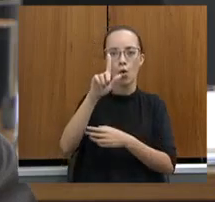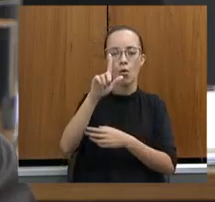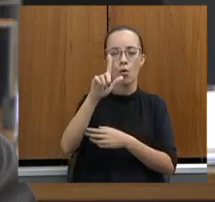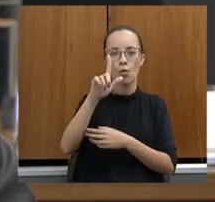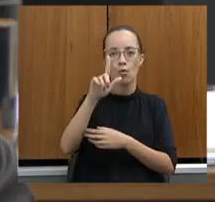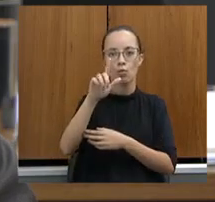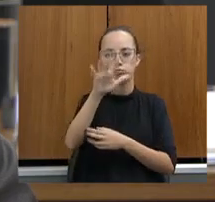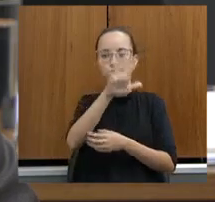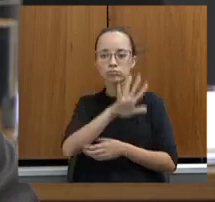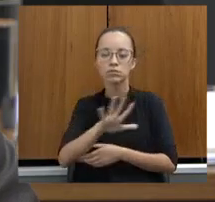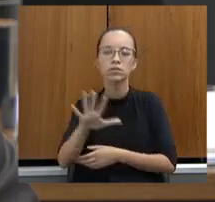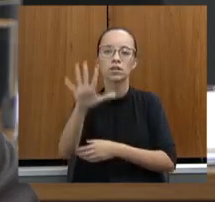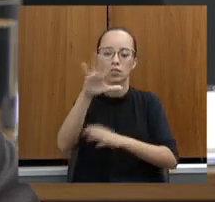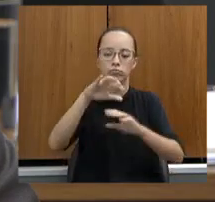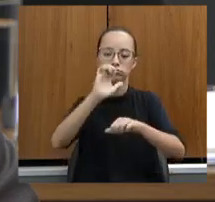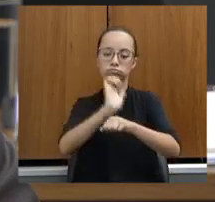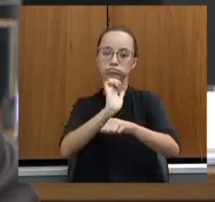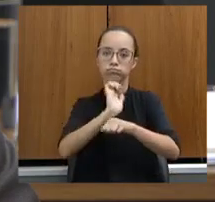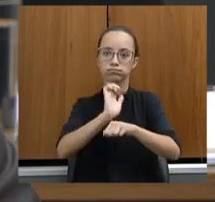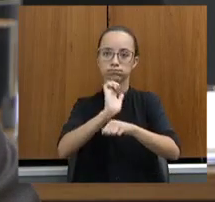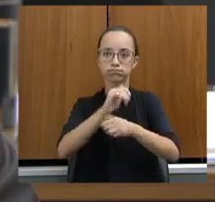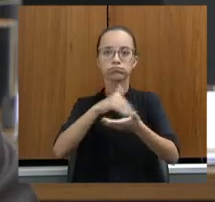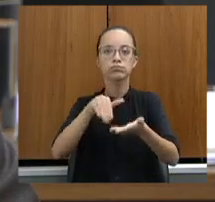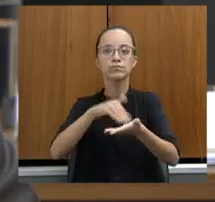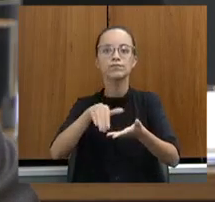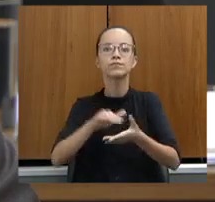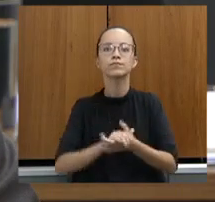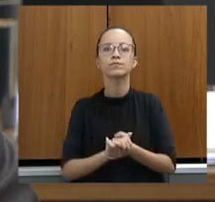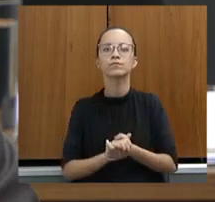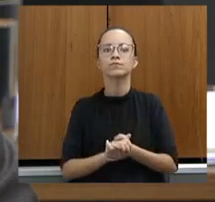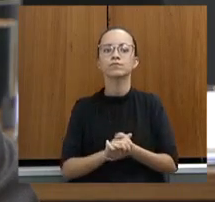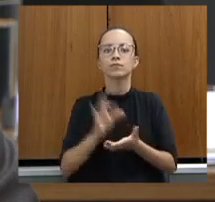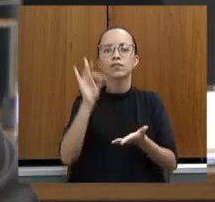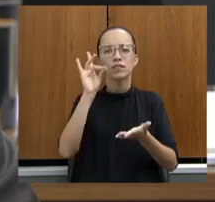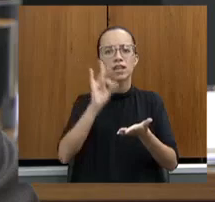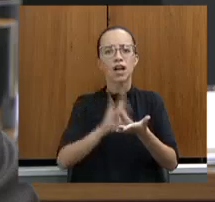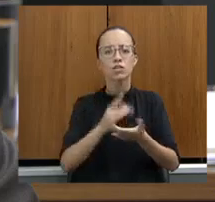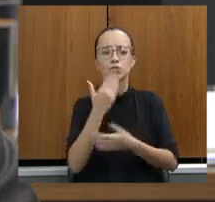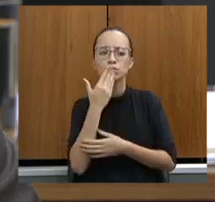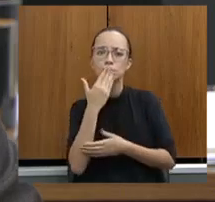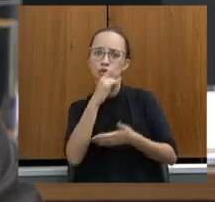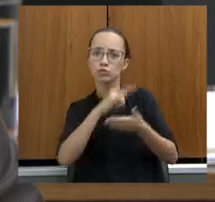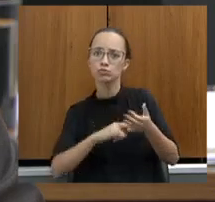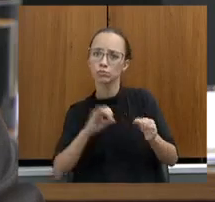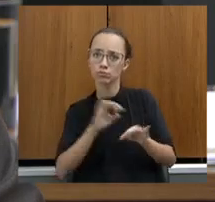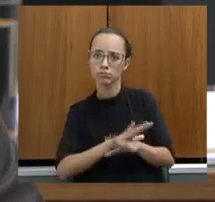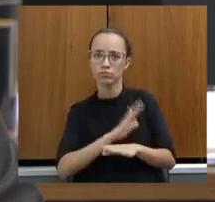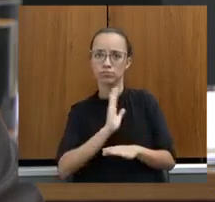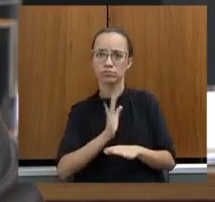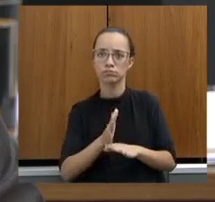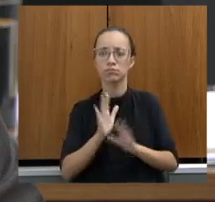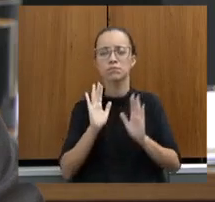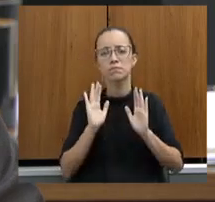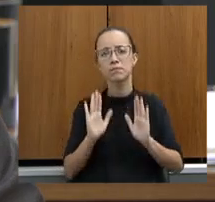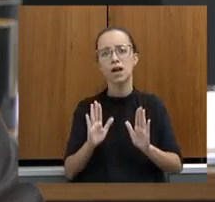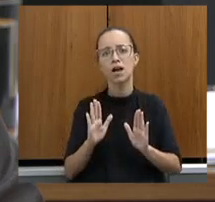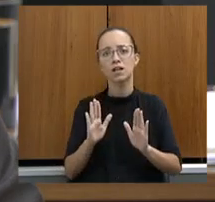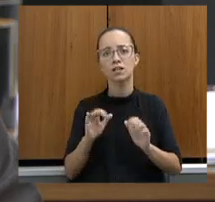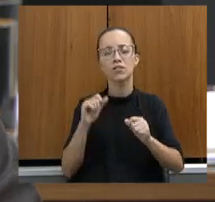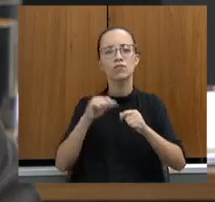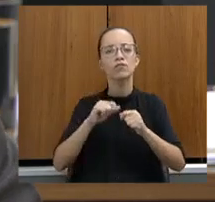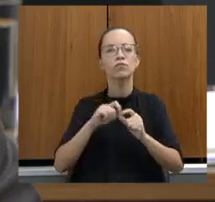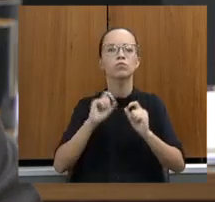a secretaria geral de estado Na verdade eu o requerimento está pronto mas eu faço aqui